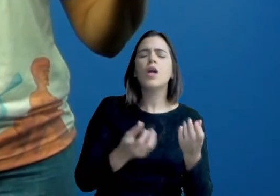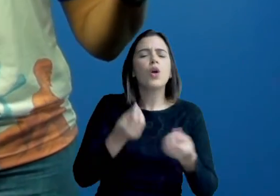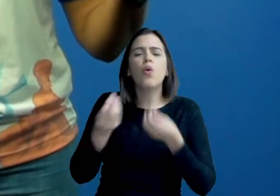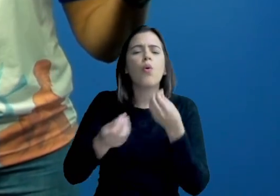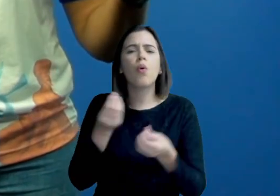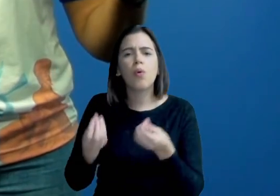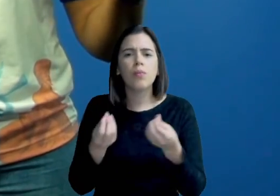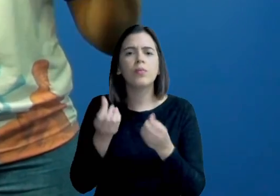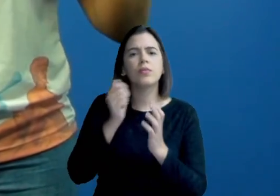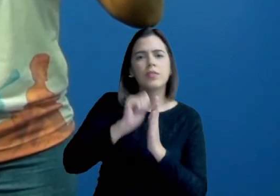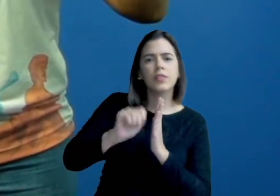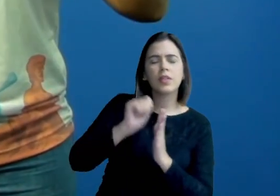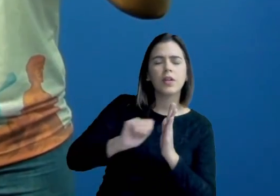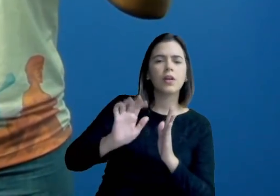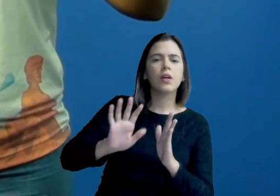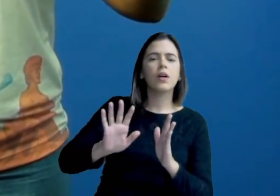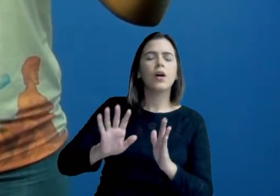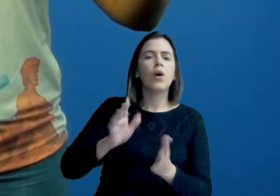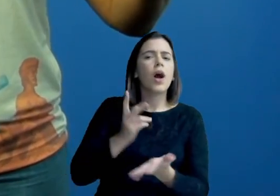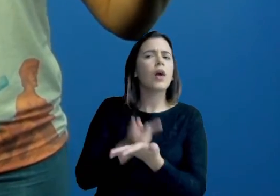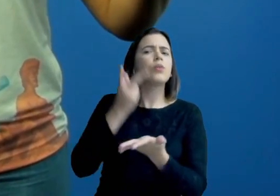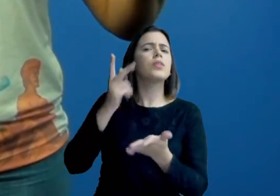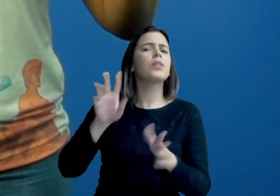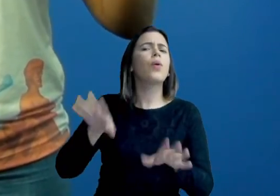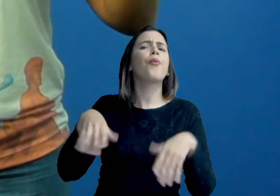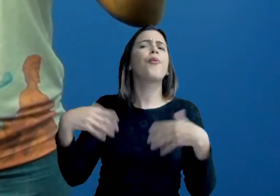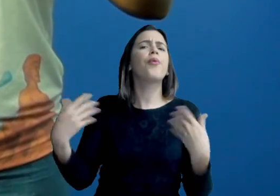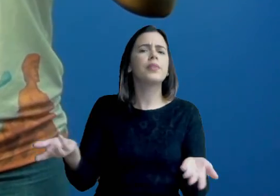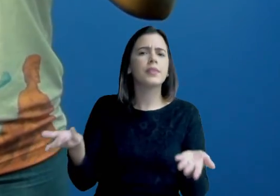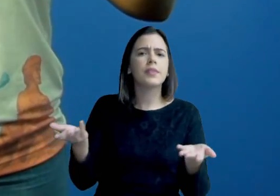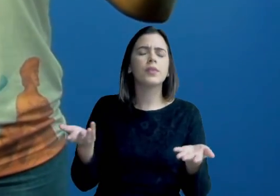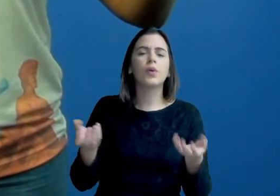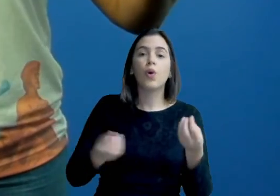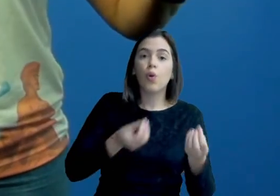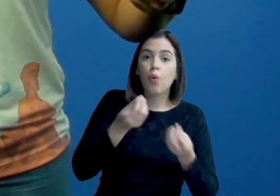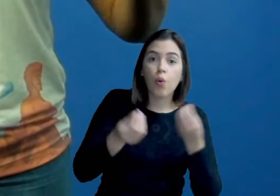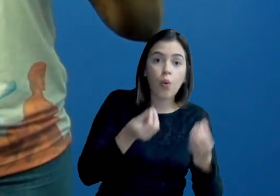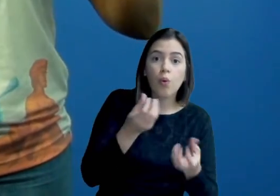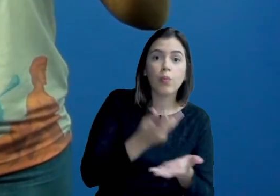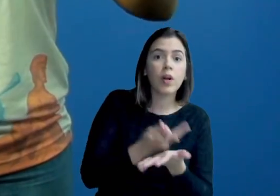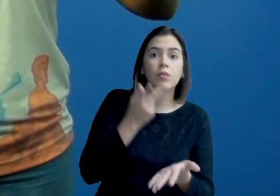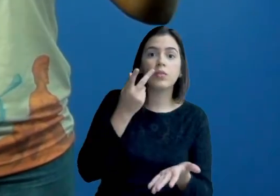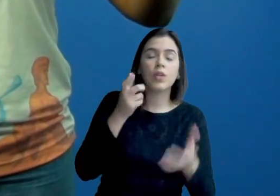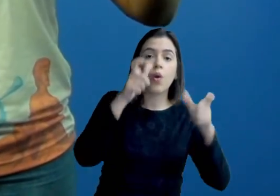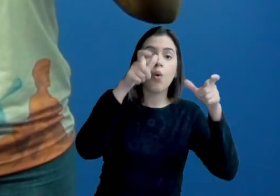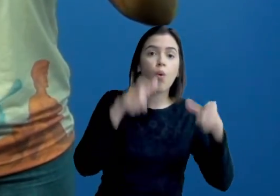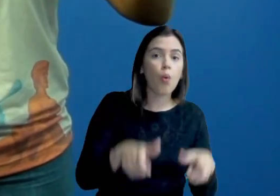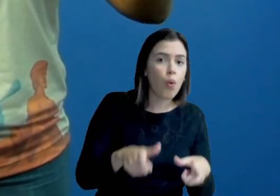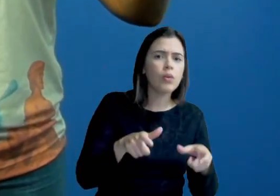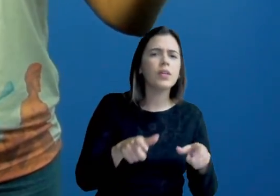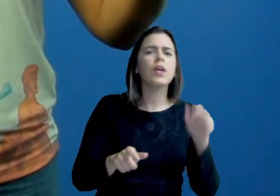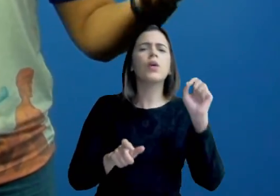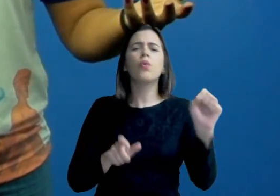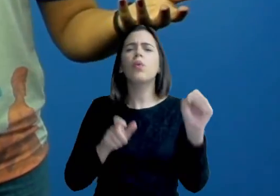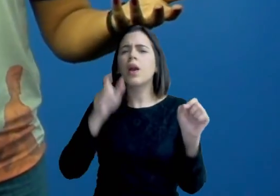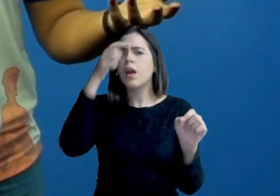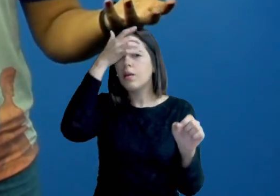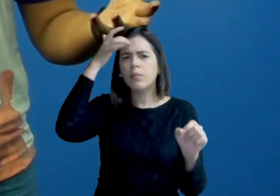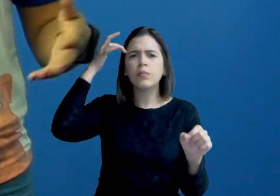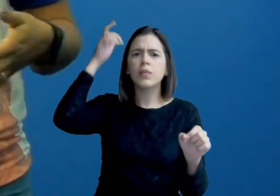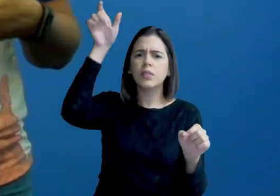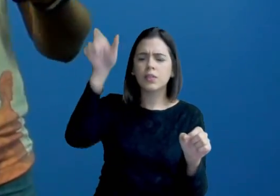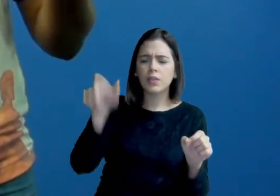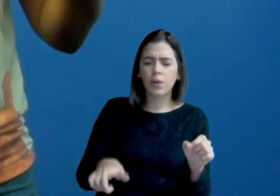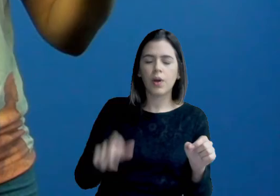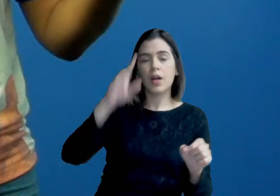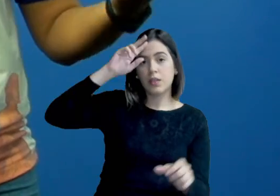a gente vai escrever, quando aquilo aconteceu, como aquilo aconteceu, onde e com quem,